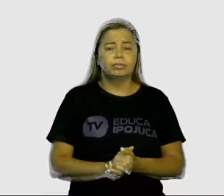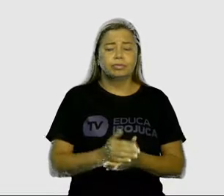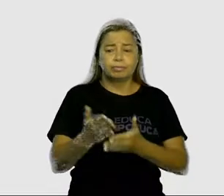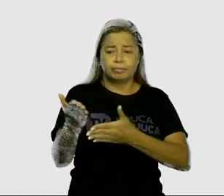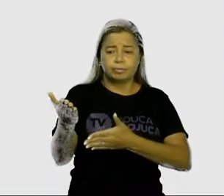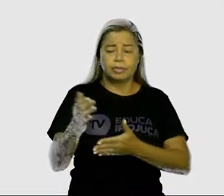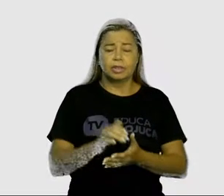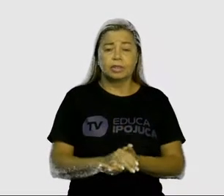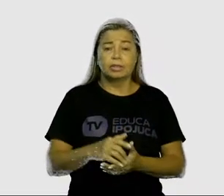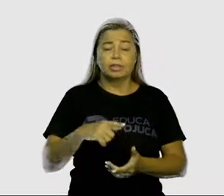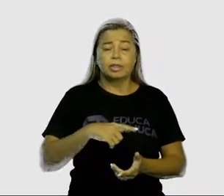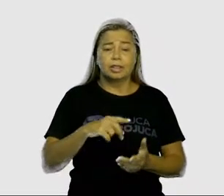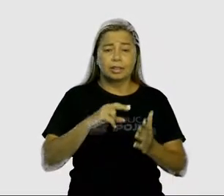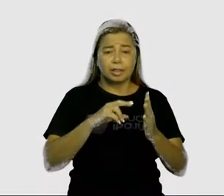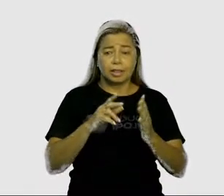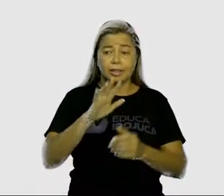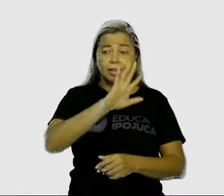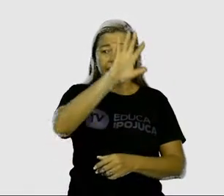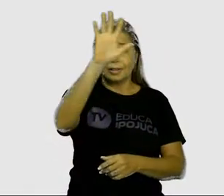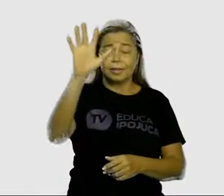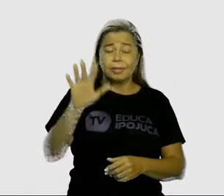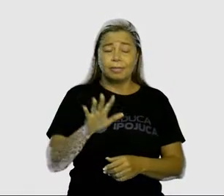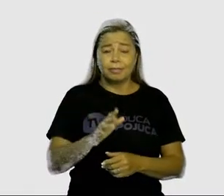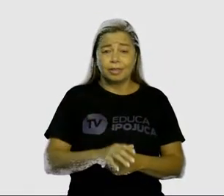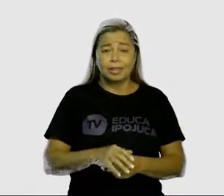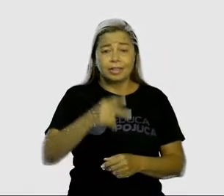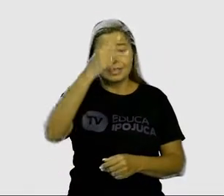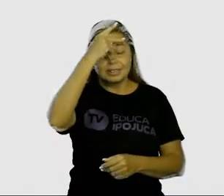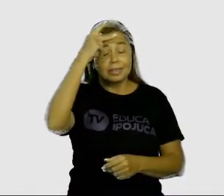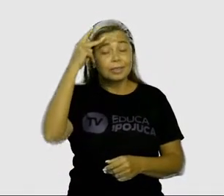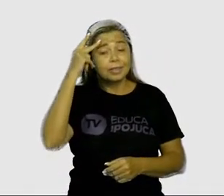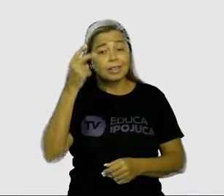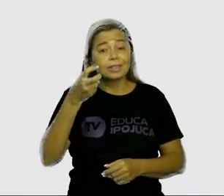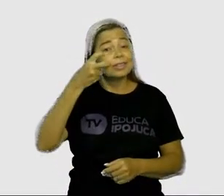de povos indígenas e temos uma imagem de